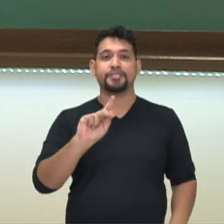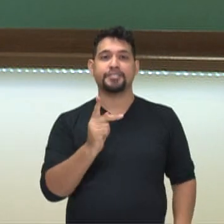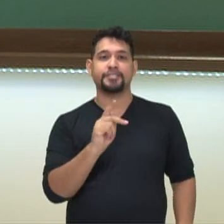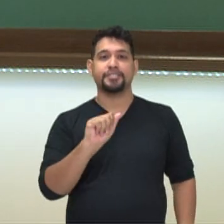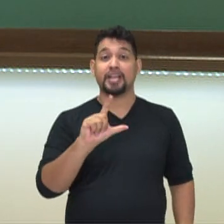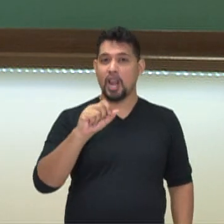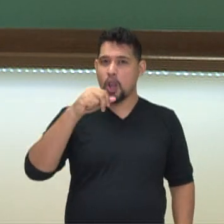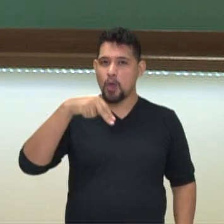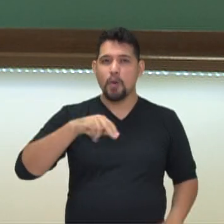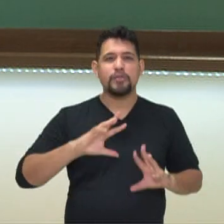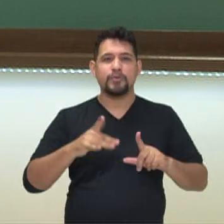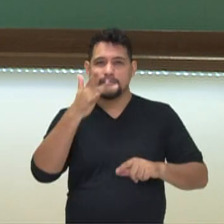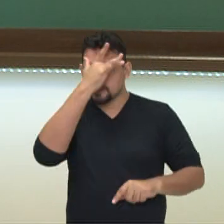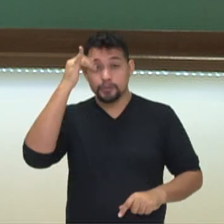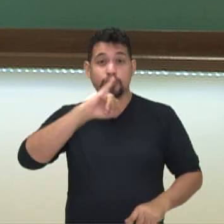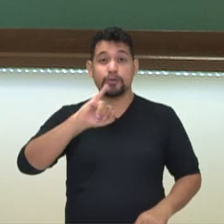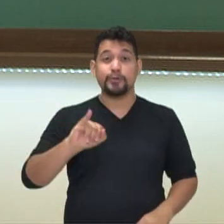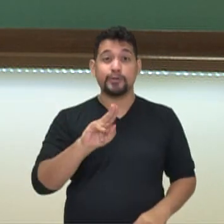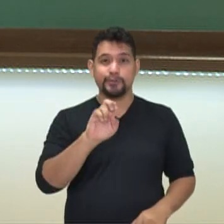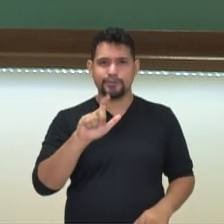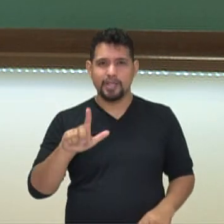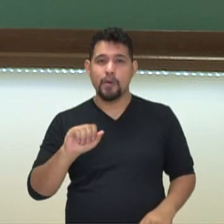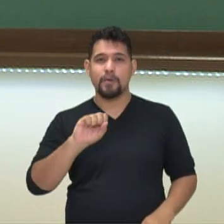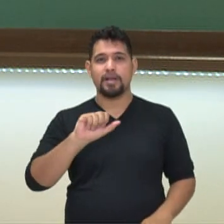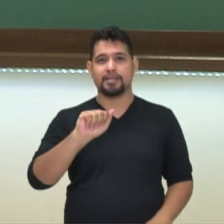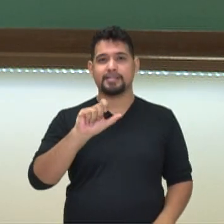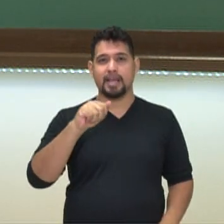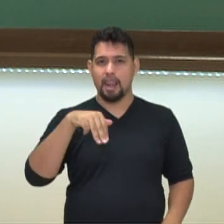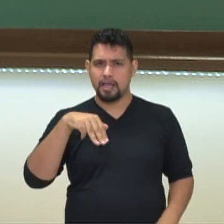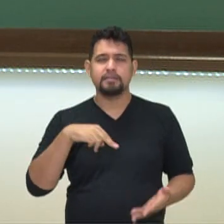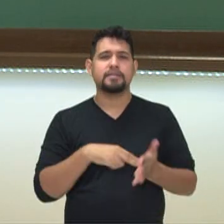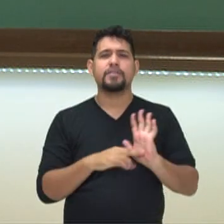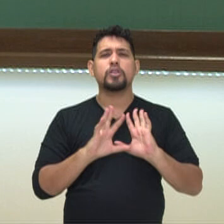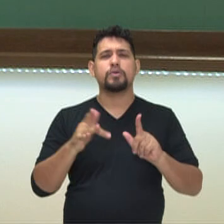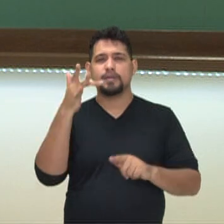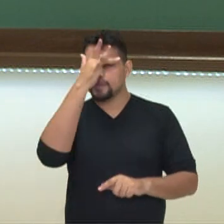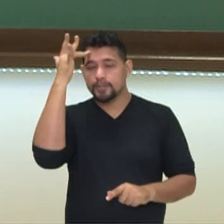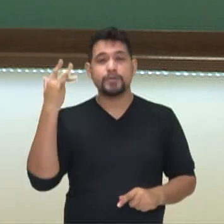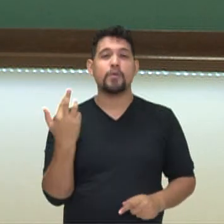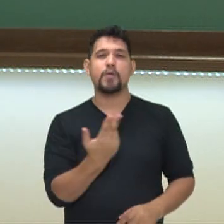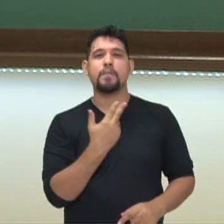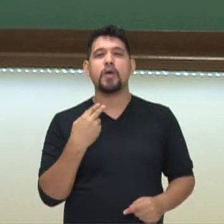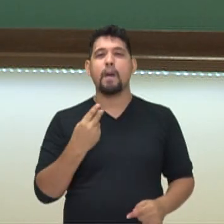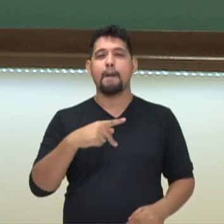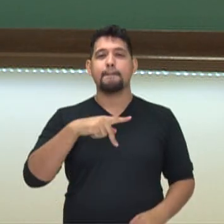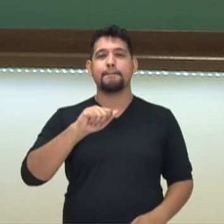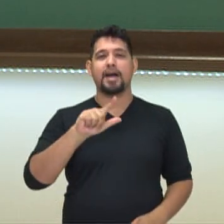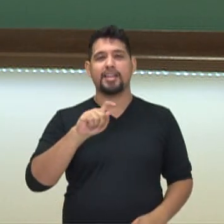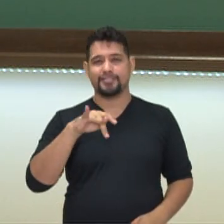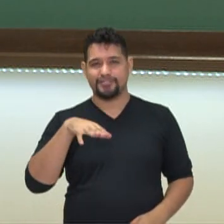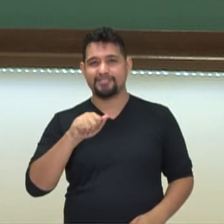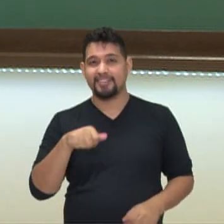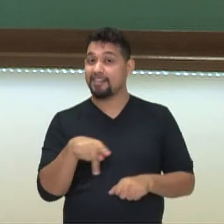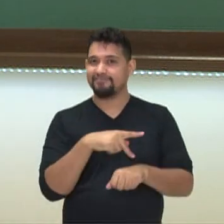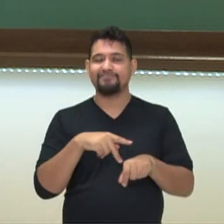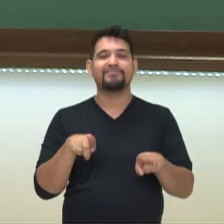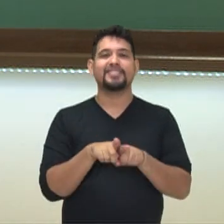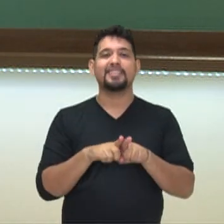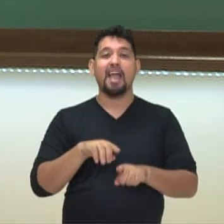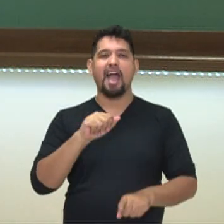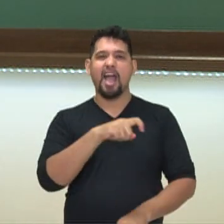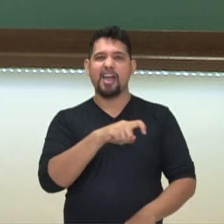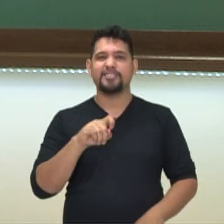para todos os irmãos do judaísmo, Salam Aleikum para todos os nossos irmãos palestinos muçulmanos,